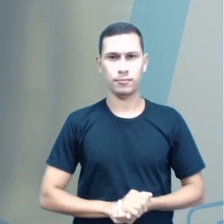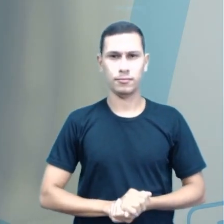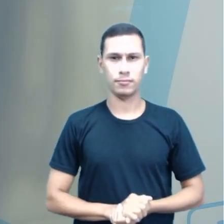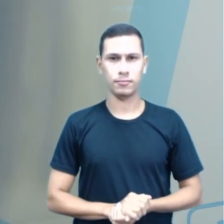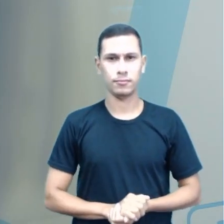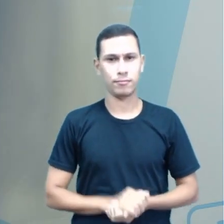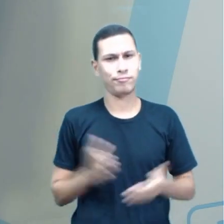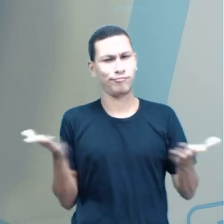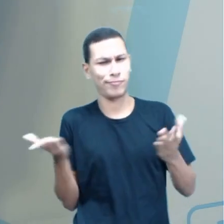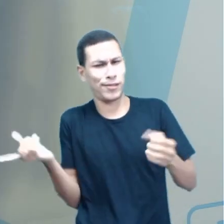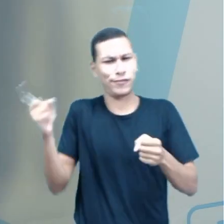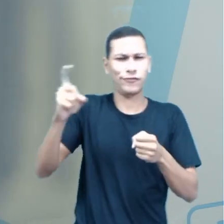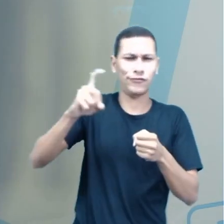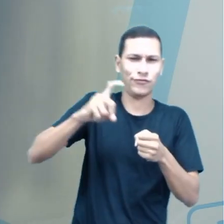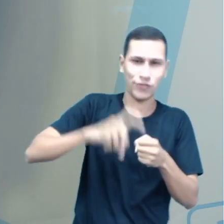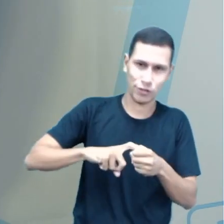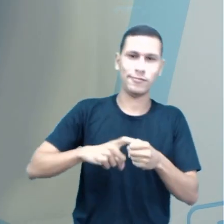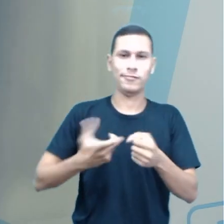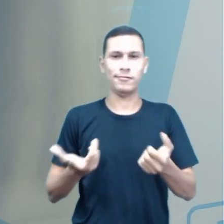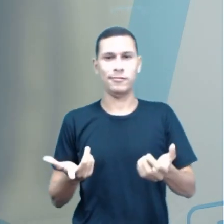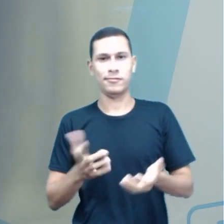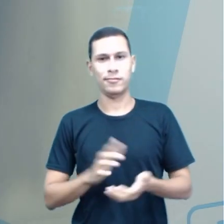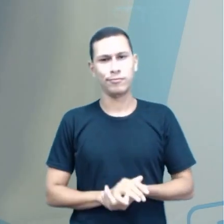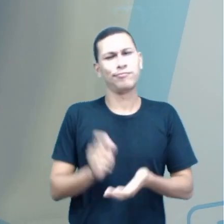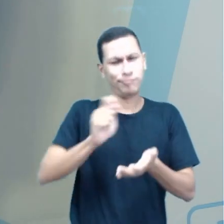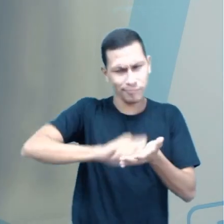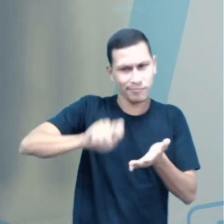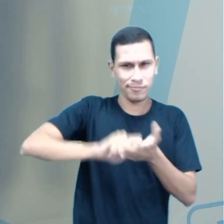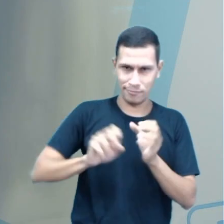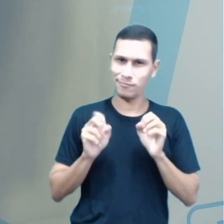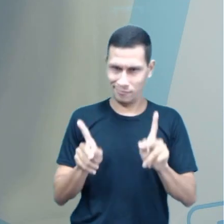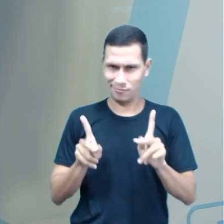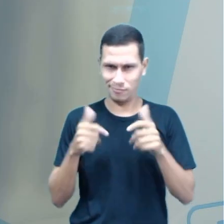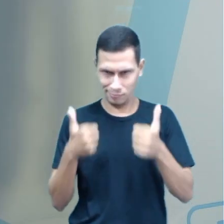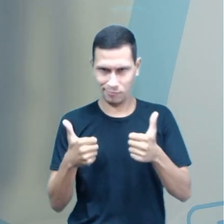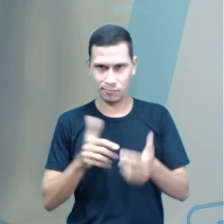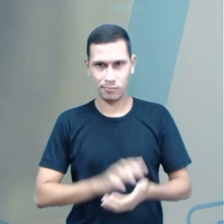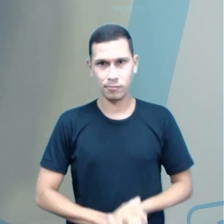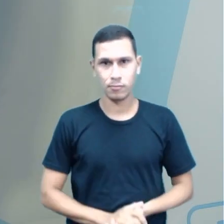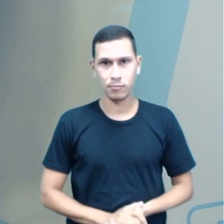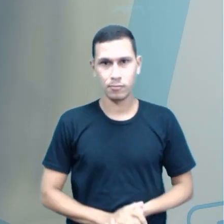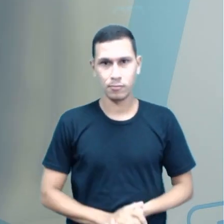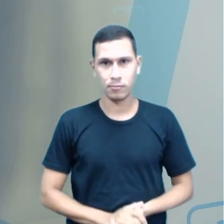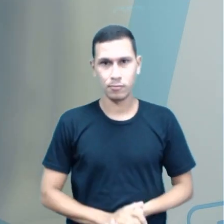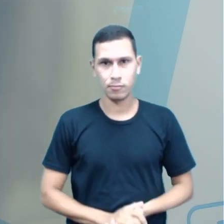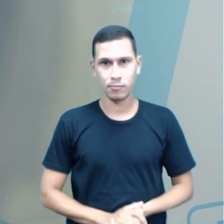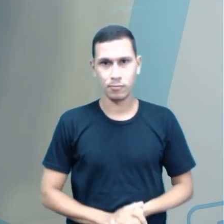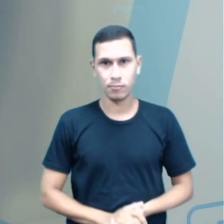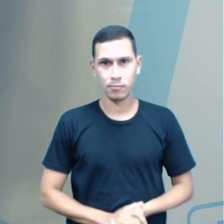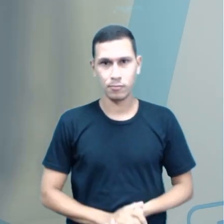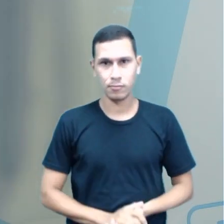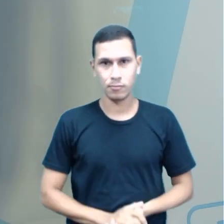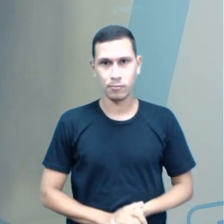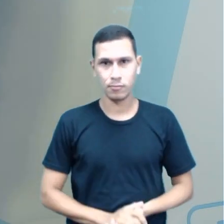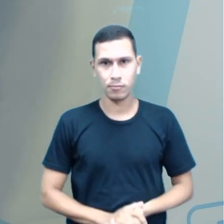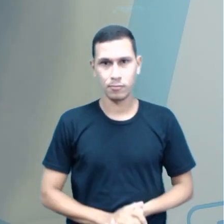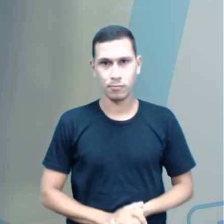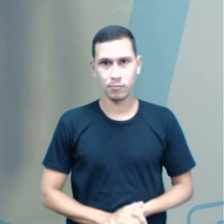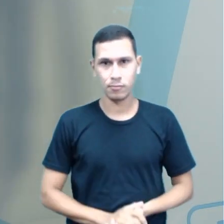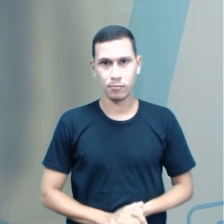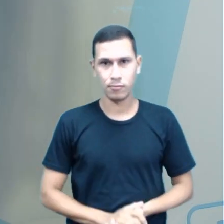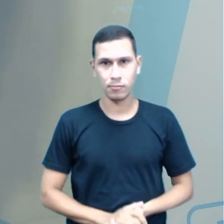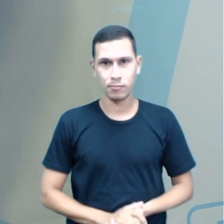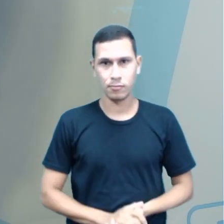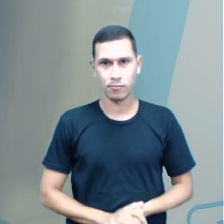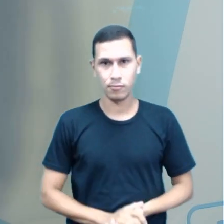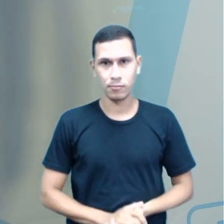Vamos de volta para o exercício agora, certo? Completa as orações com comparativo de inferioridade. This